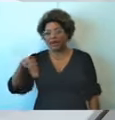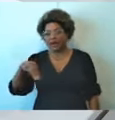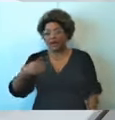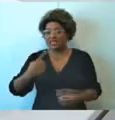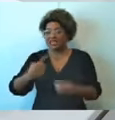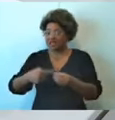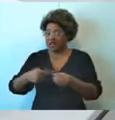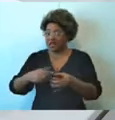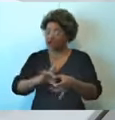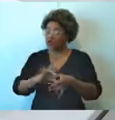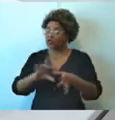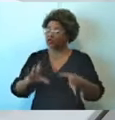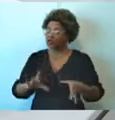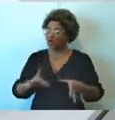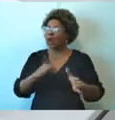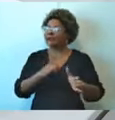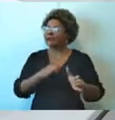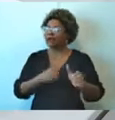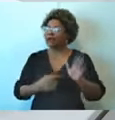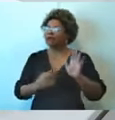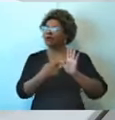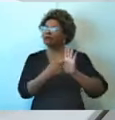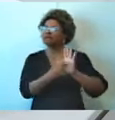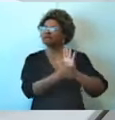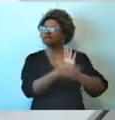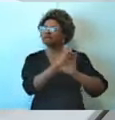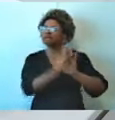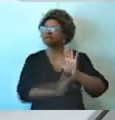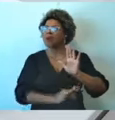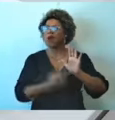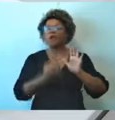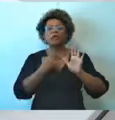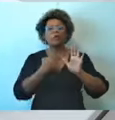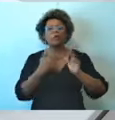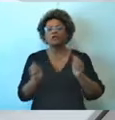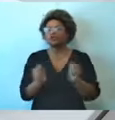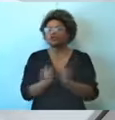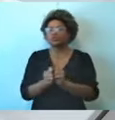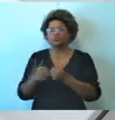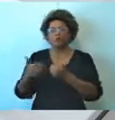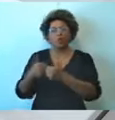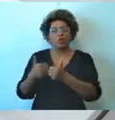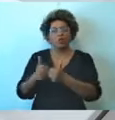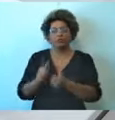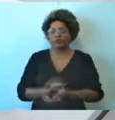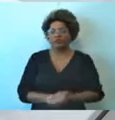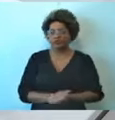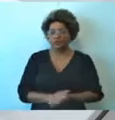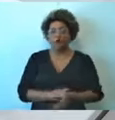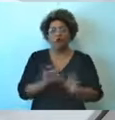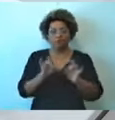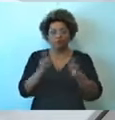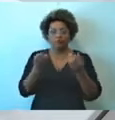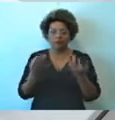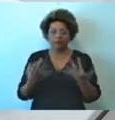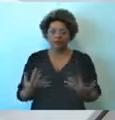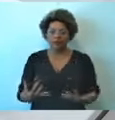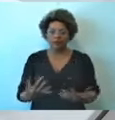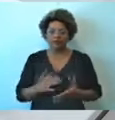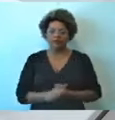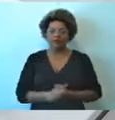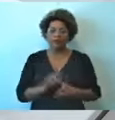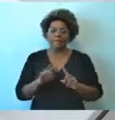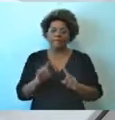bem claro que não pode pôr junto a faixa de ônibus. Tá? Então, só para esclarecer, mas sobre essa questão do prazo que ele pediu, eu